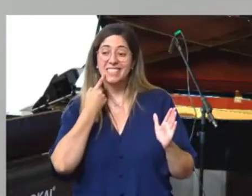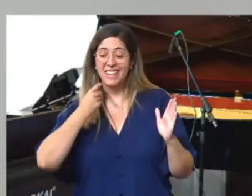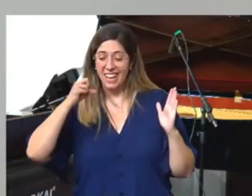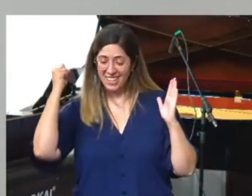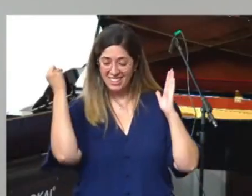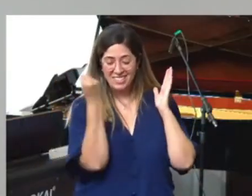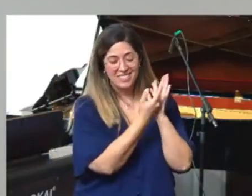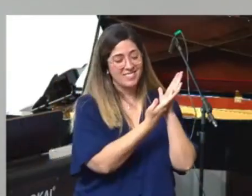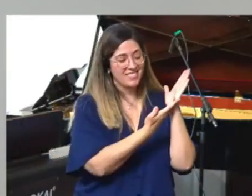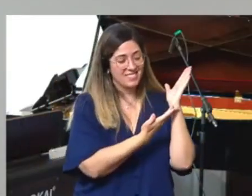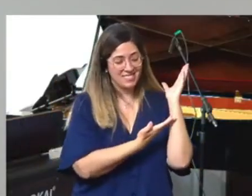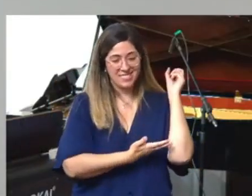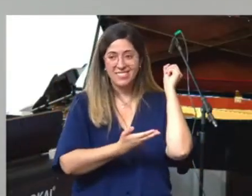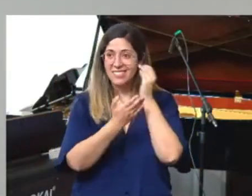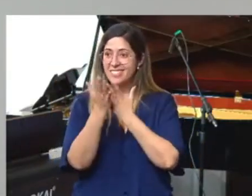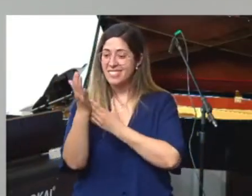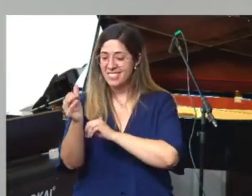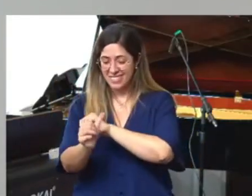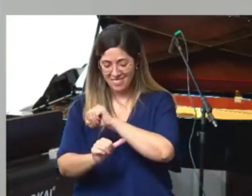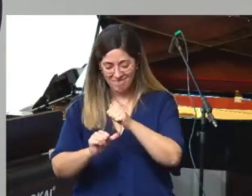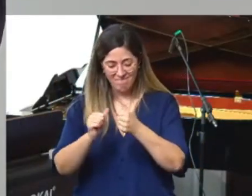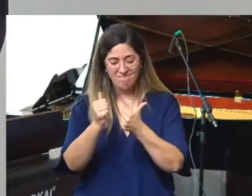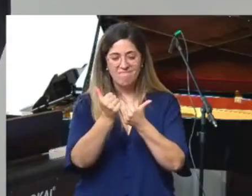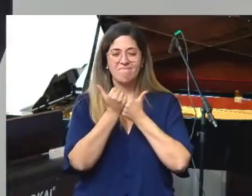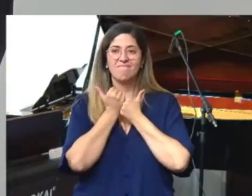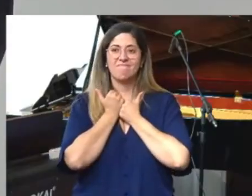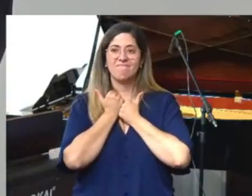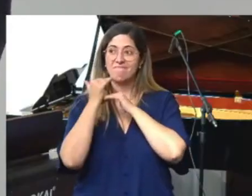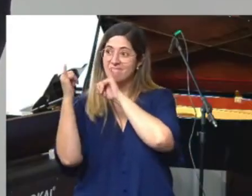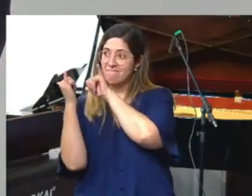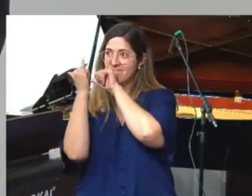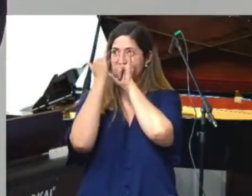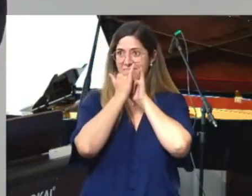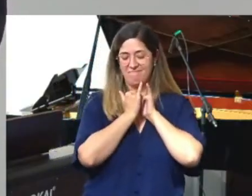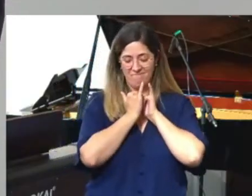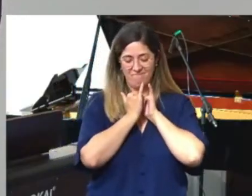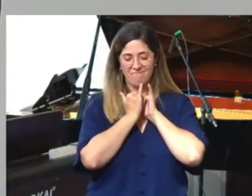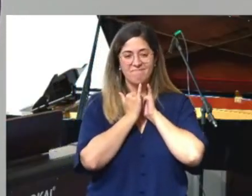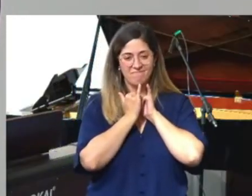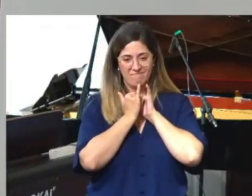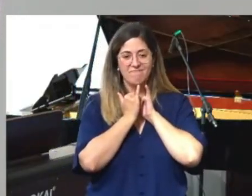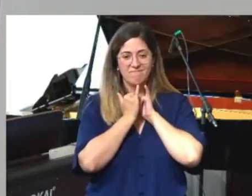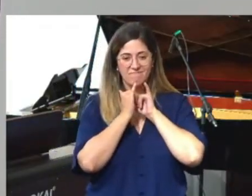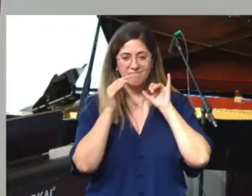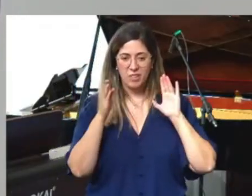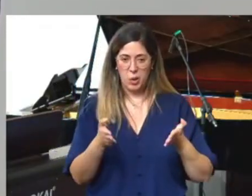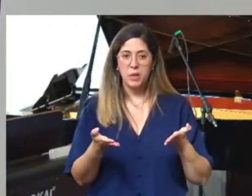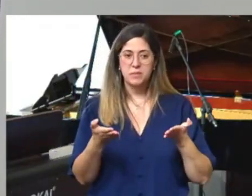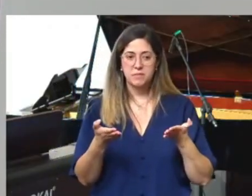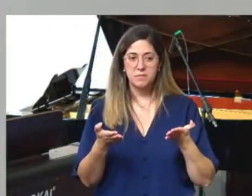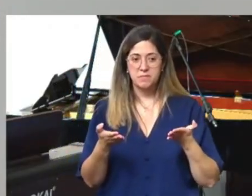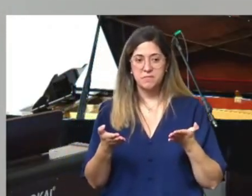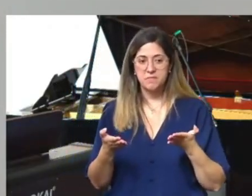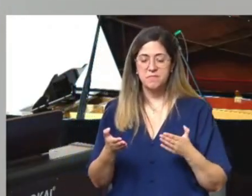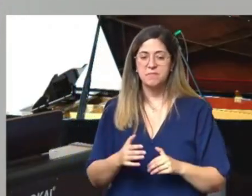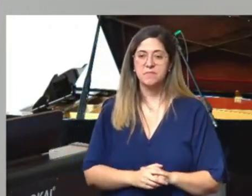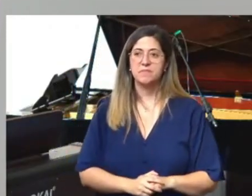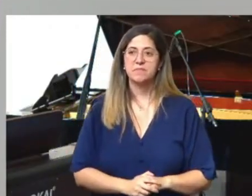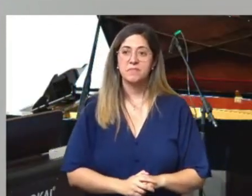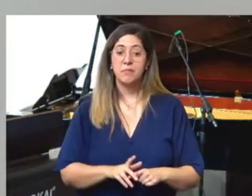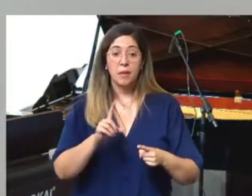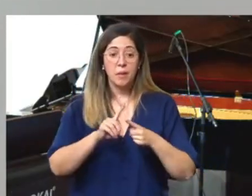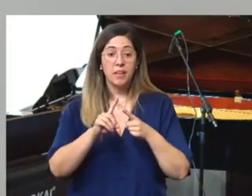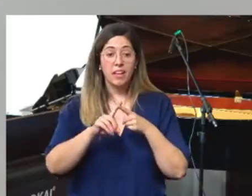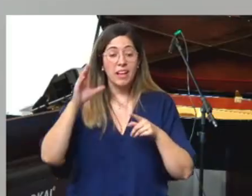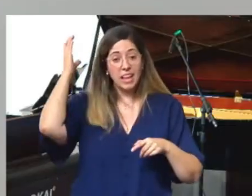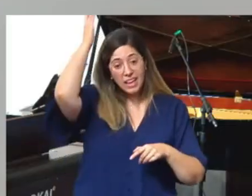do Calvário perdoa pecadores. Porque nós podemos mudar? Porque